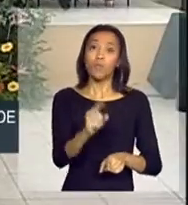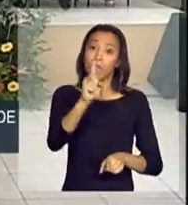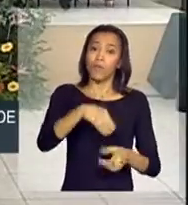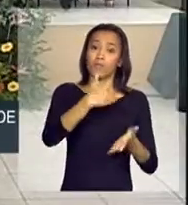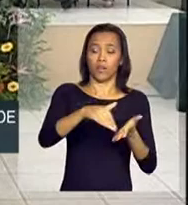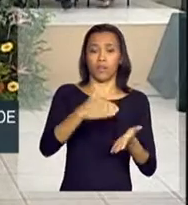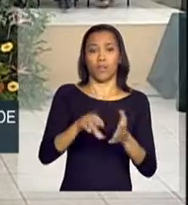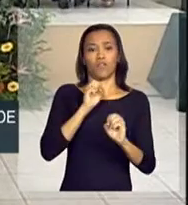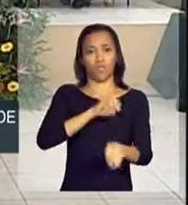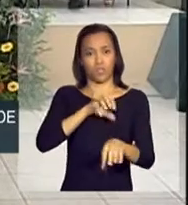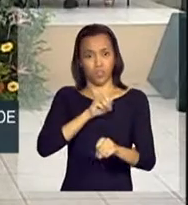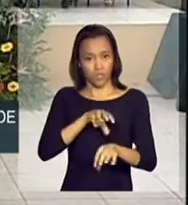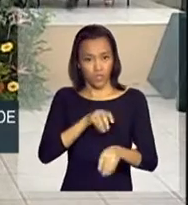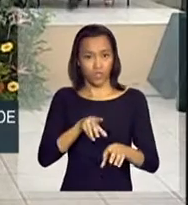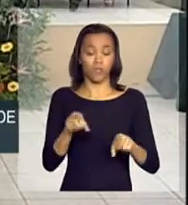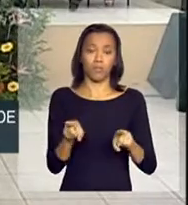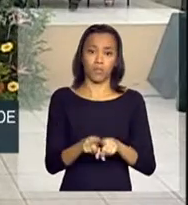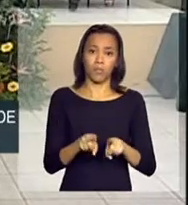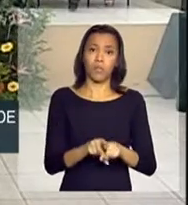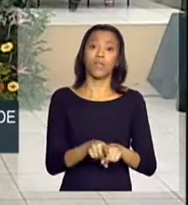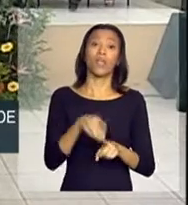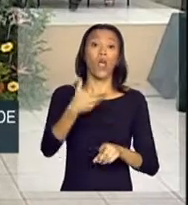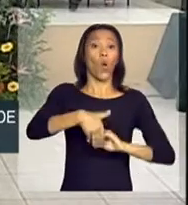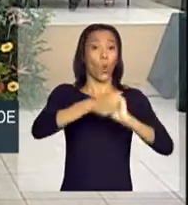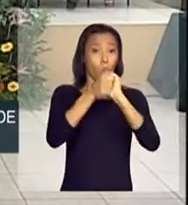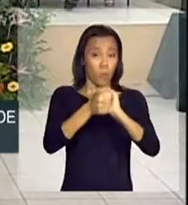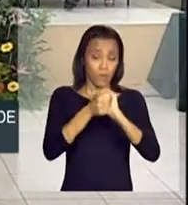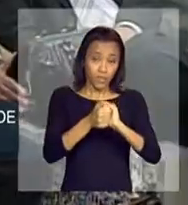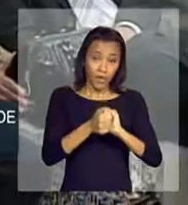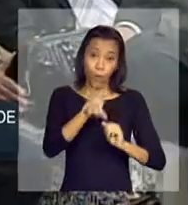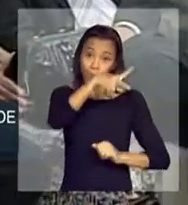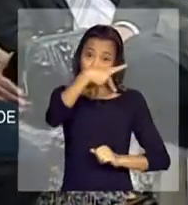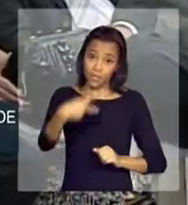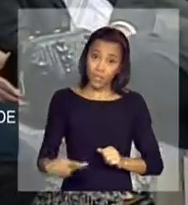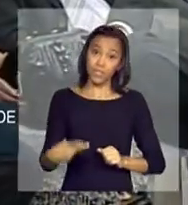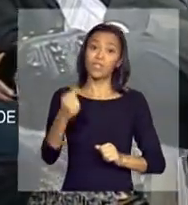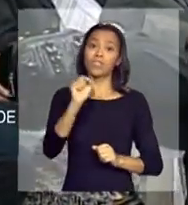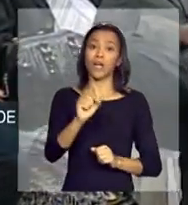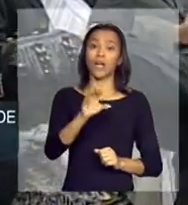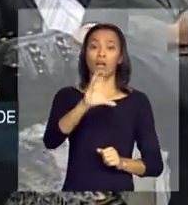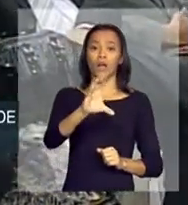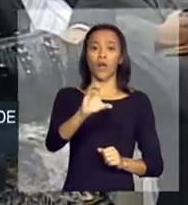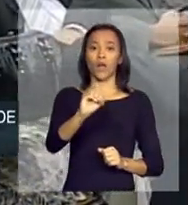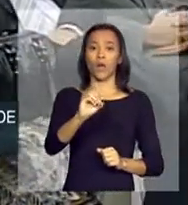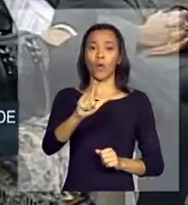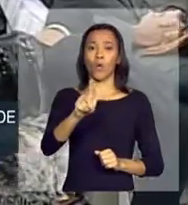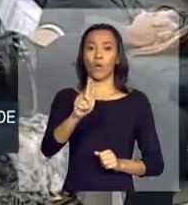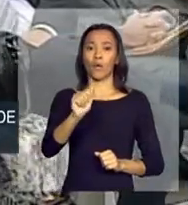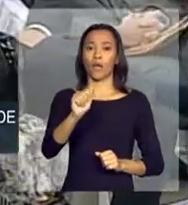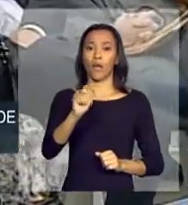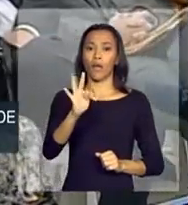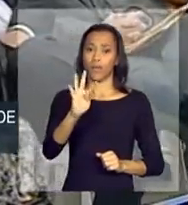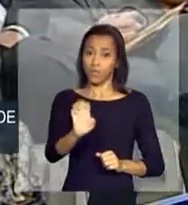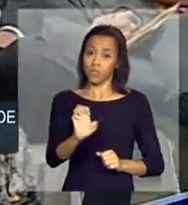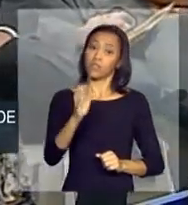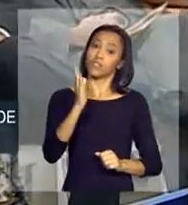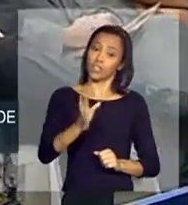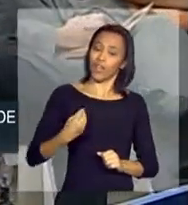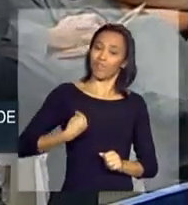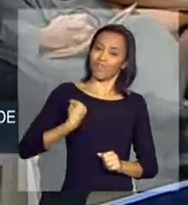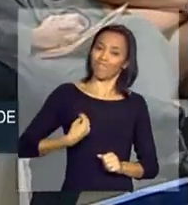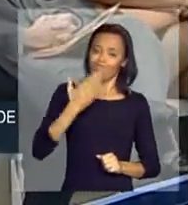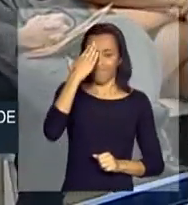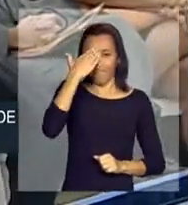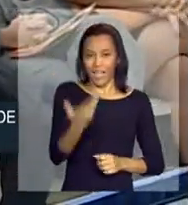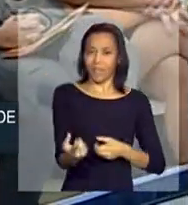o secretário de comunicação do Braga completar o presidente da Colgate o Ricardo Ramos e já agradecer aqui pela